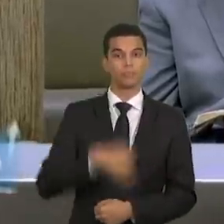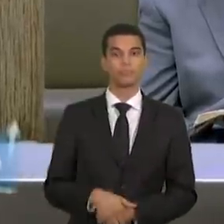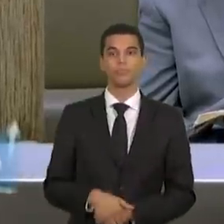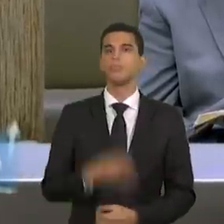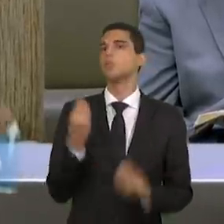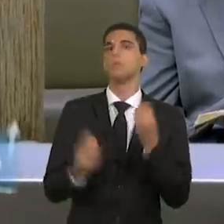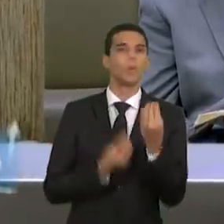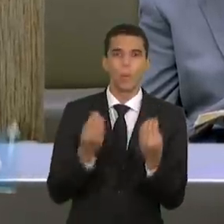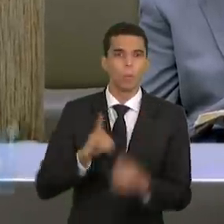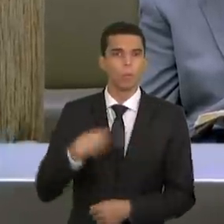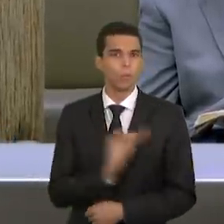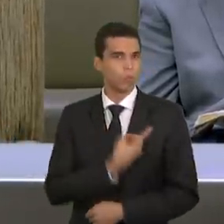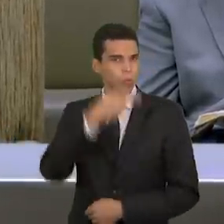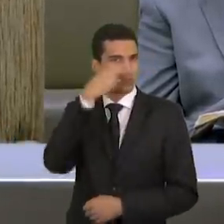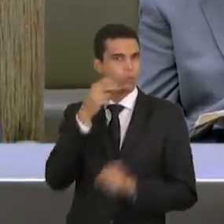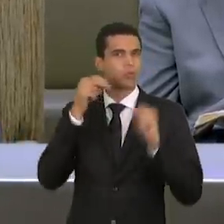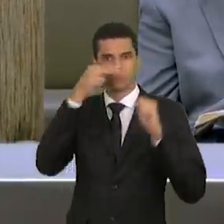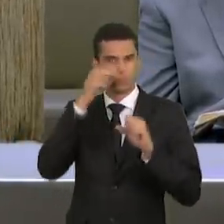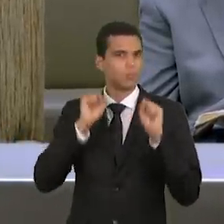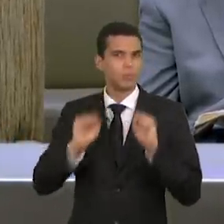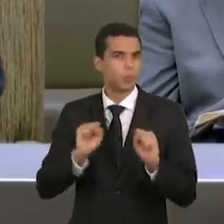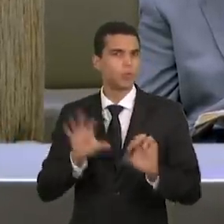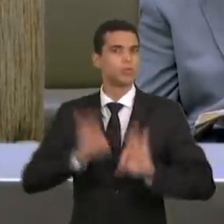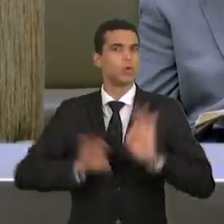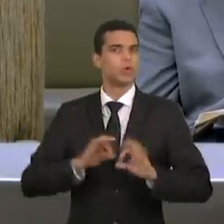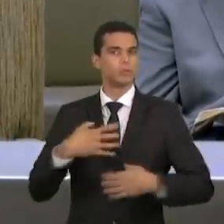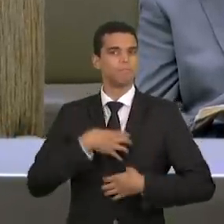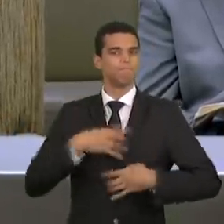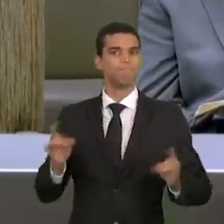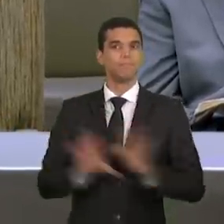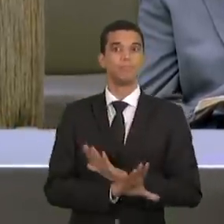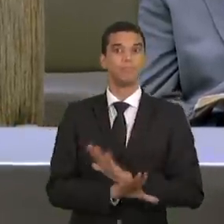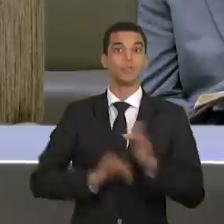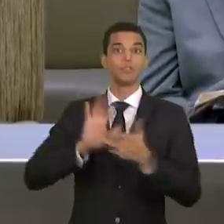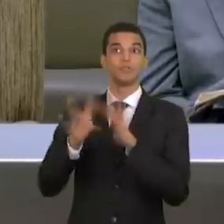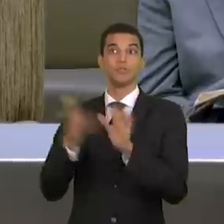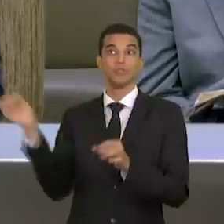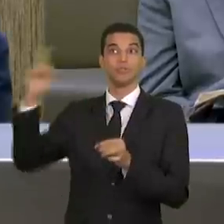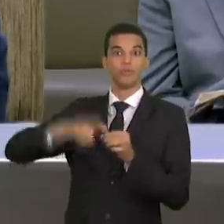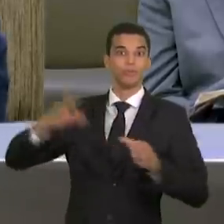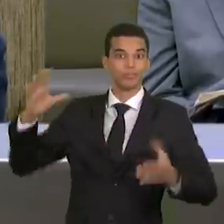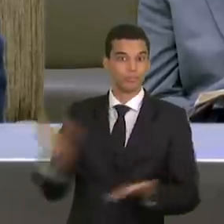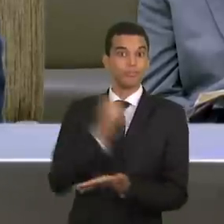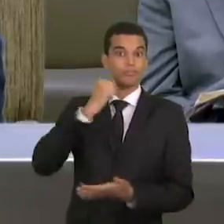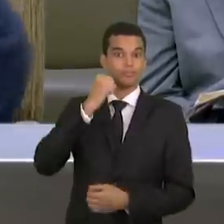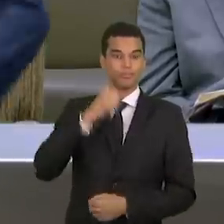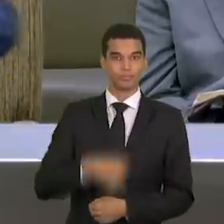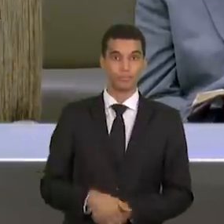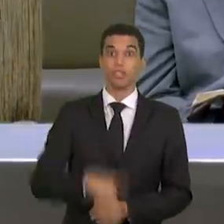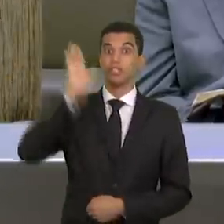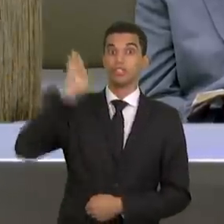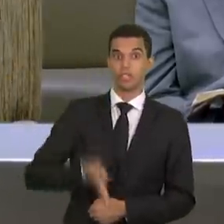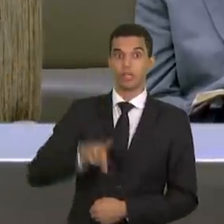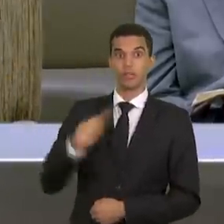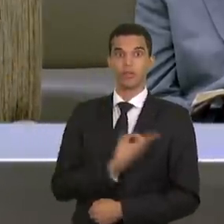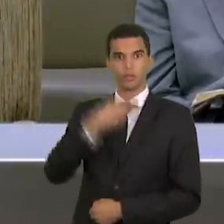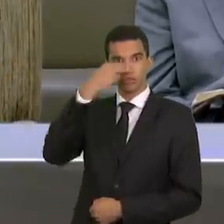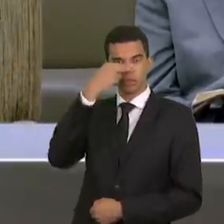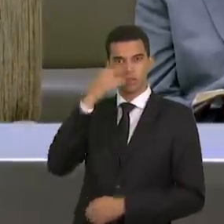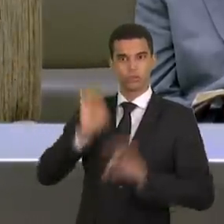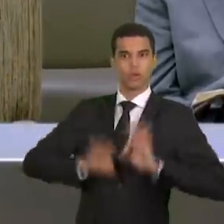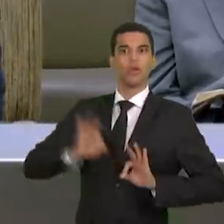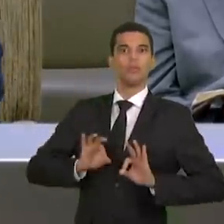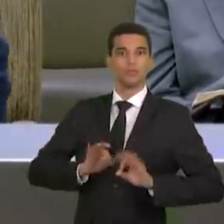pode se preparar para este arrebatamento? Se já vimos que estamos com os lombos cingidos, se já vimos que estamos